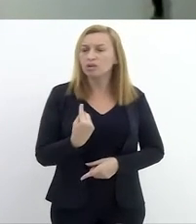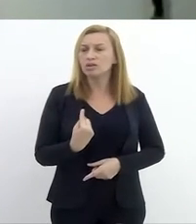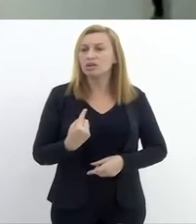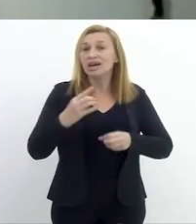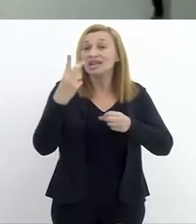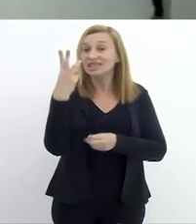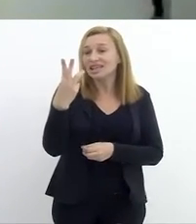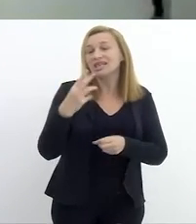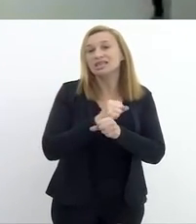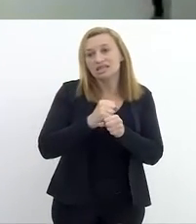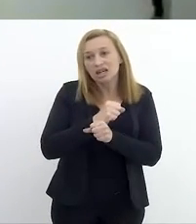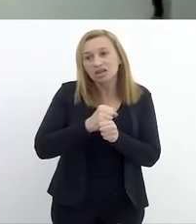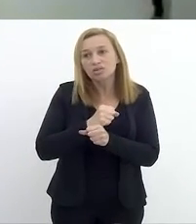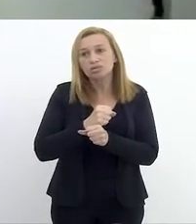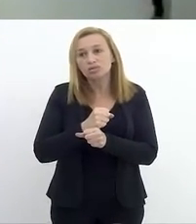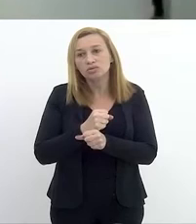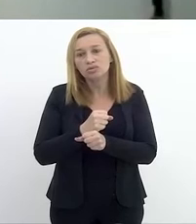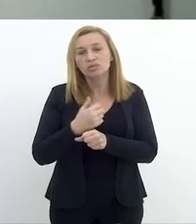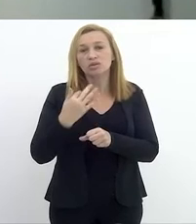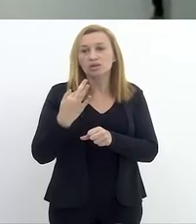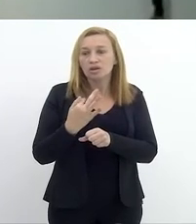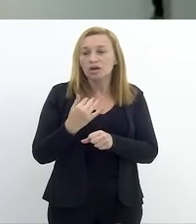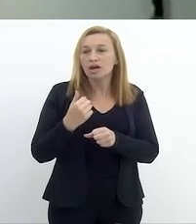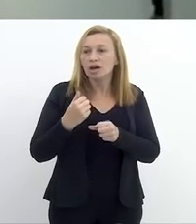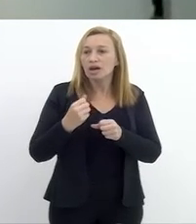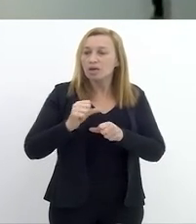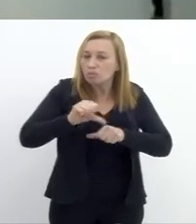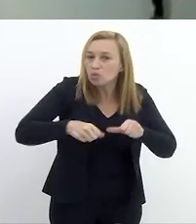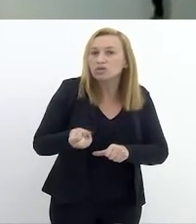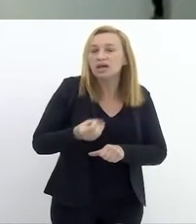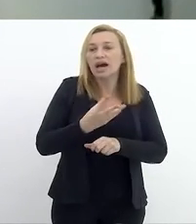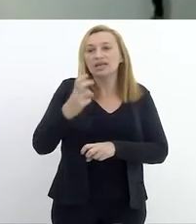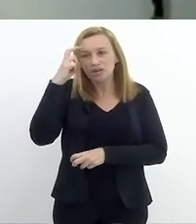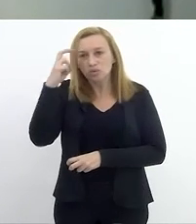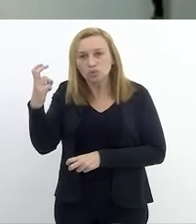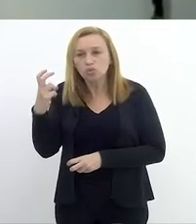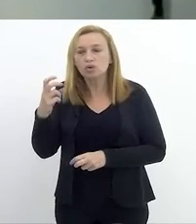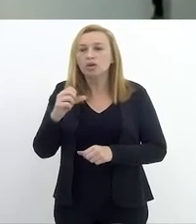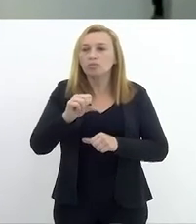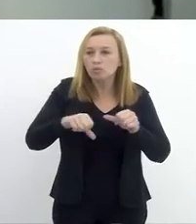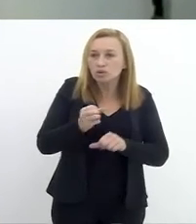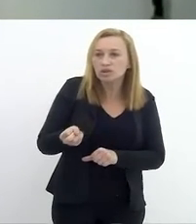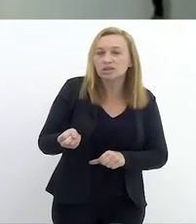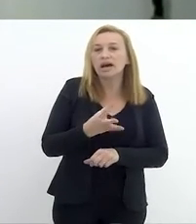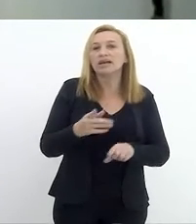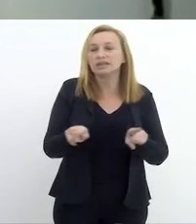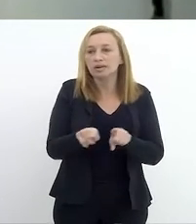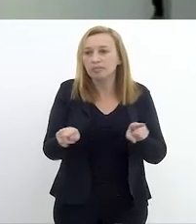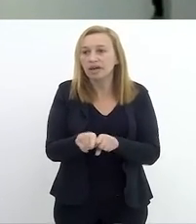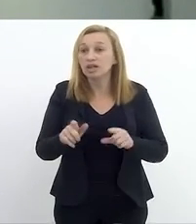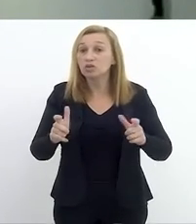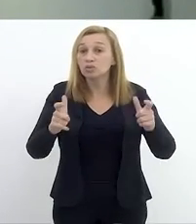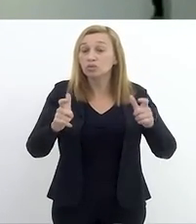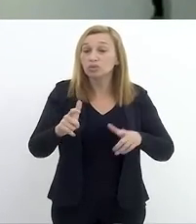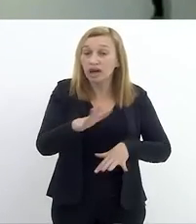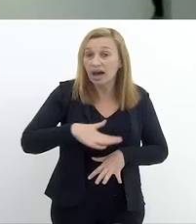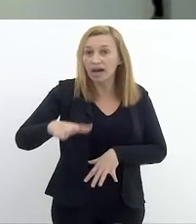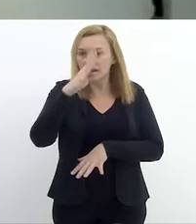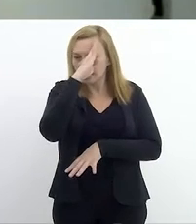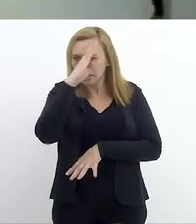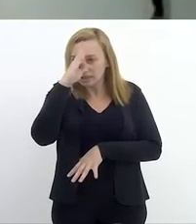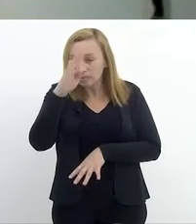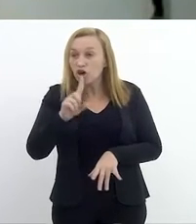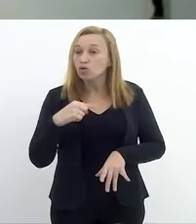tentar mudar essa cultura, né? E mudar essa cultura também no ambiente acadêmico, né? Os